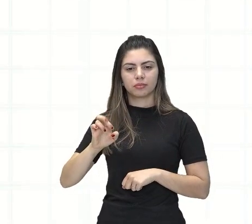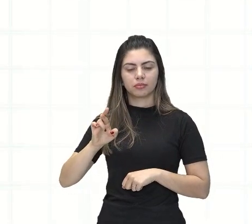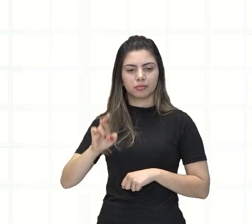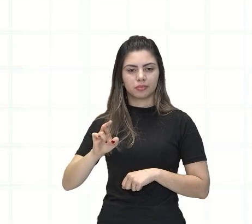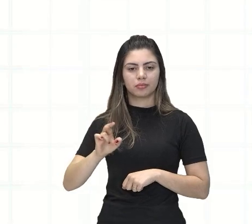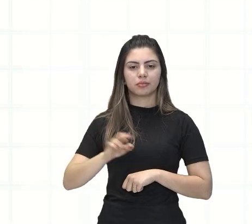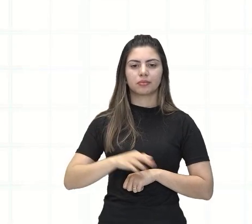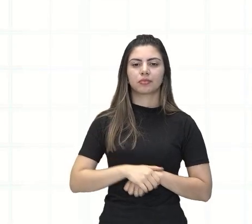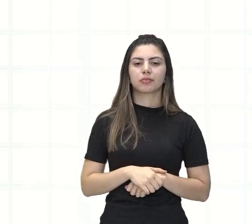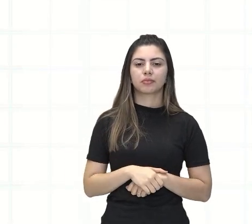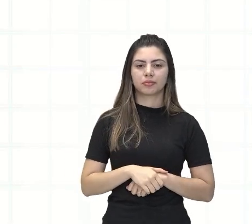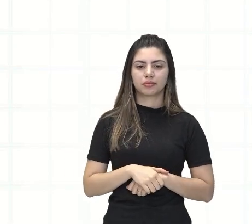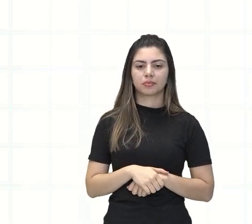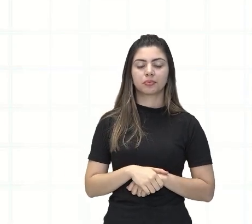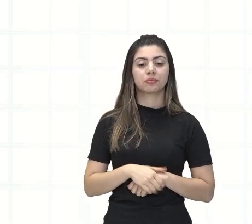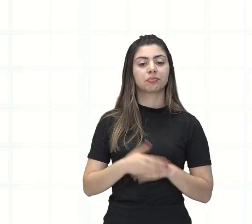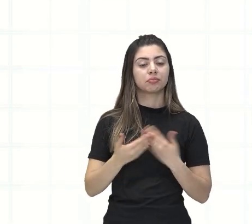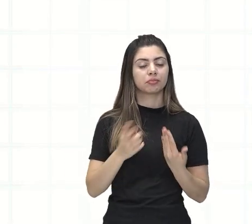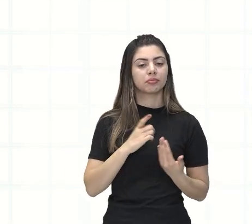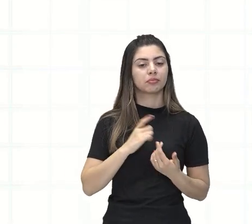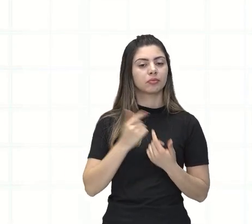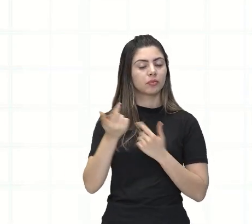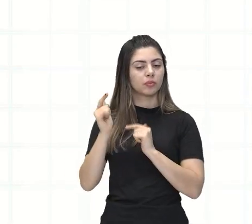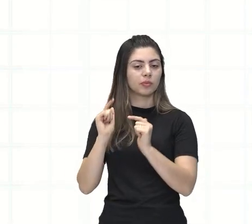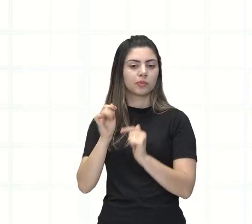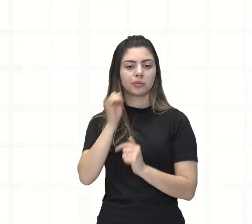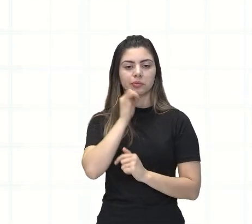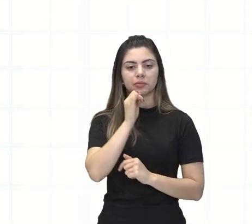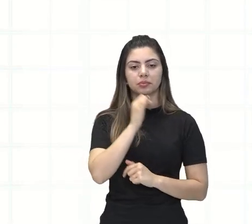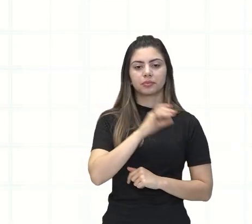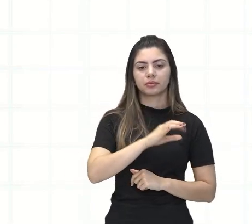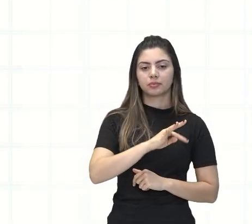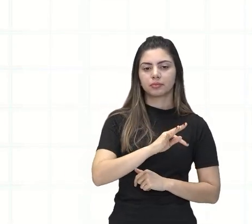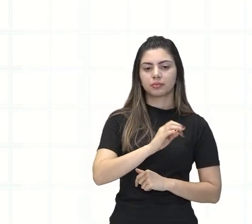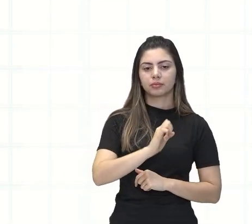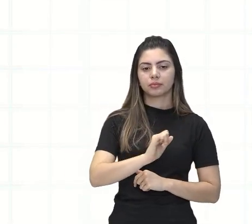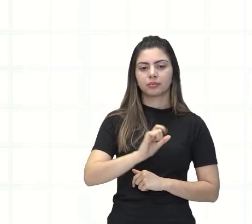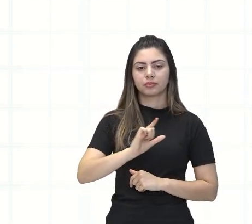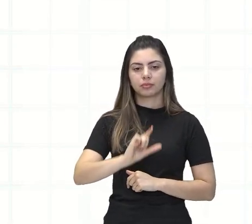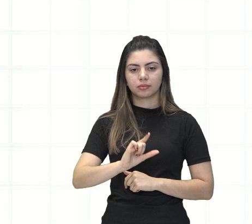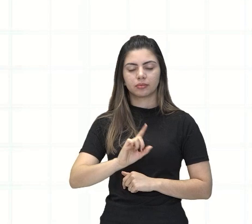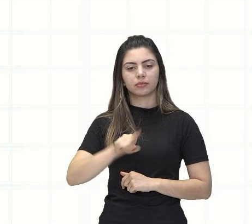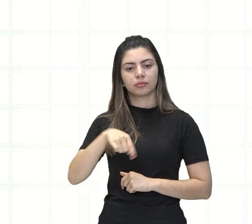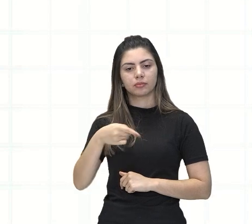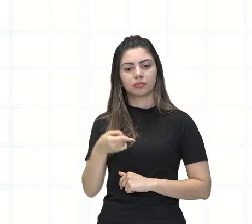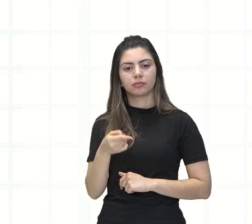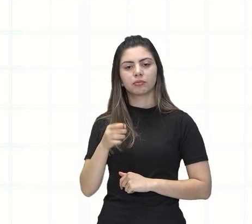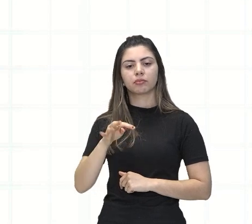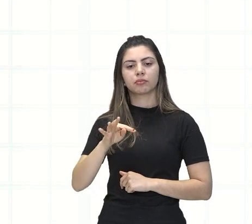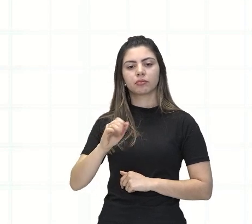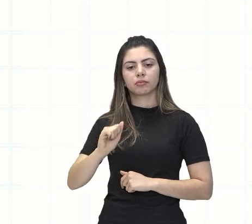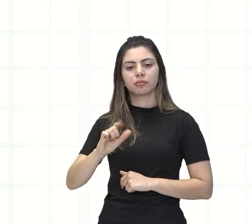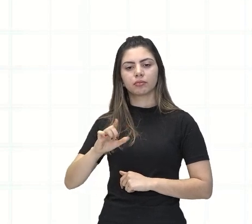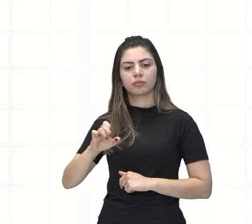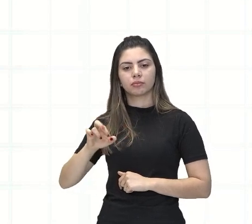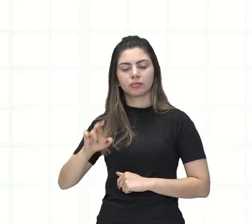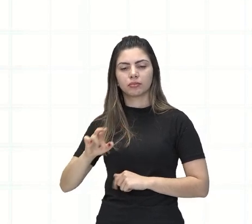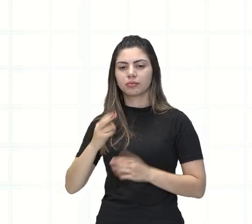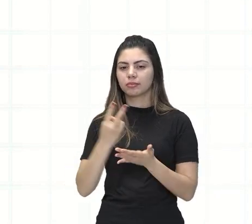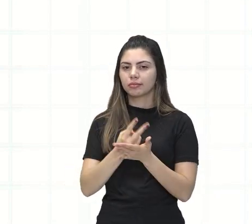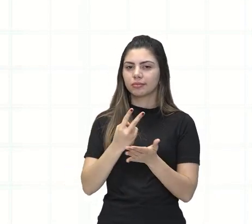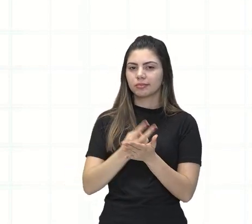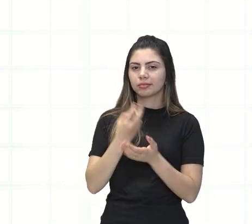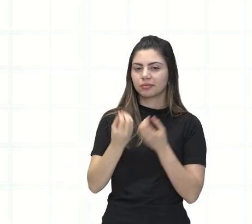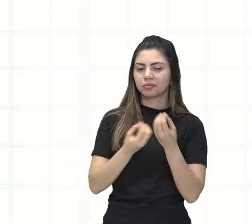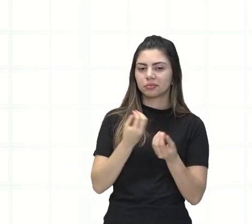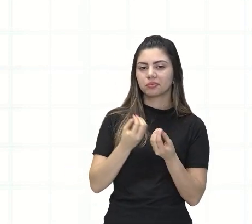bigger. Os outros tall e taller, né? Sempre